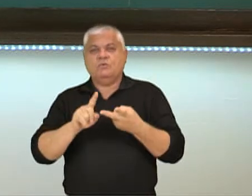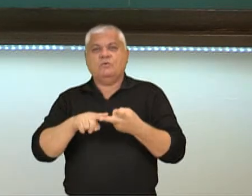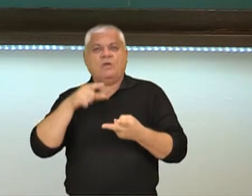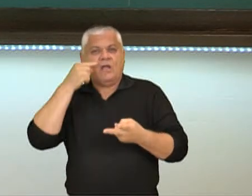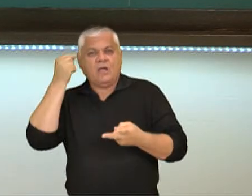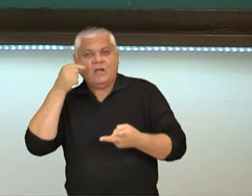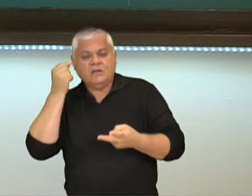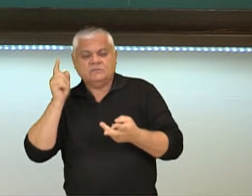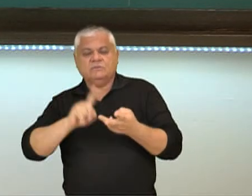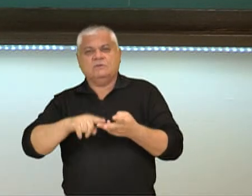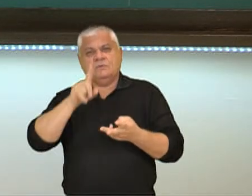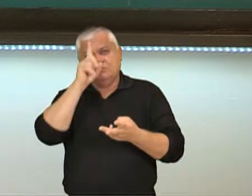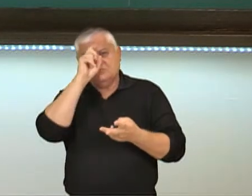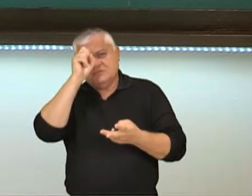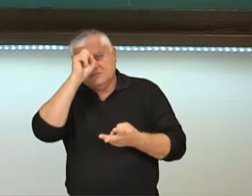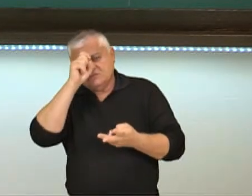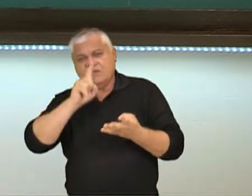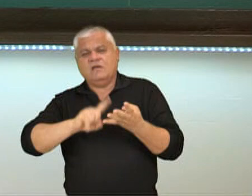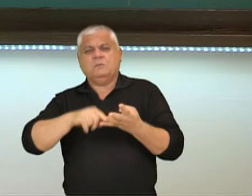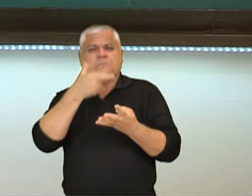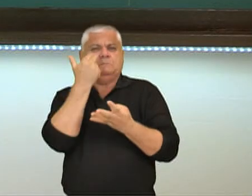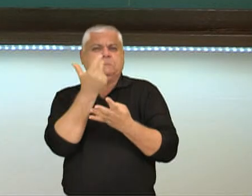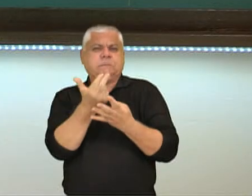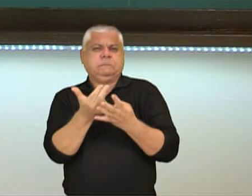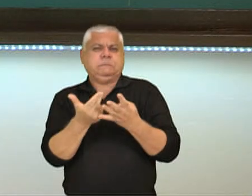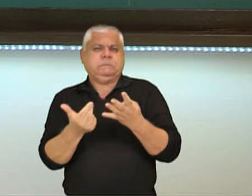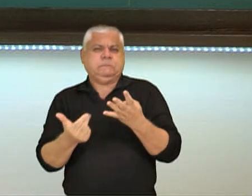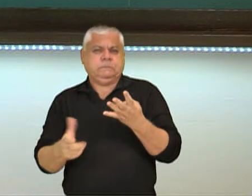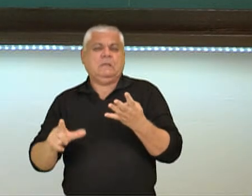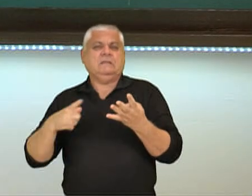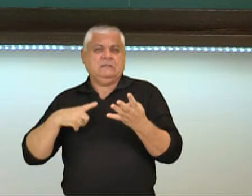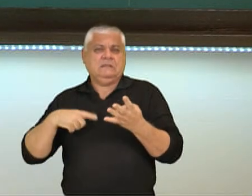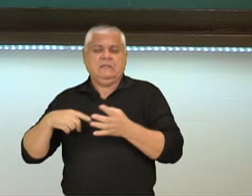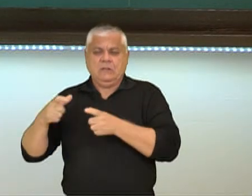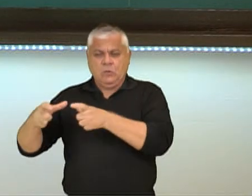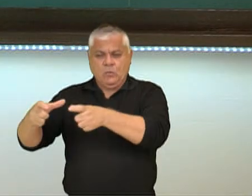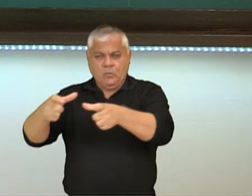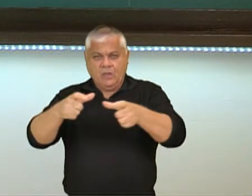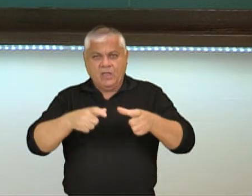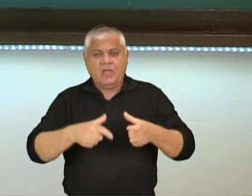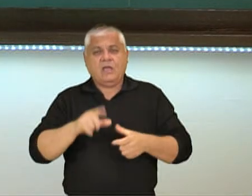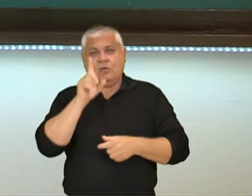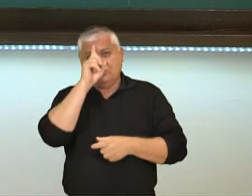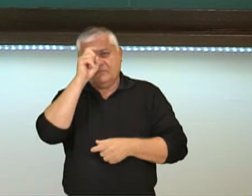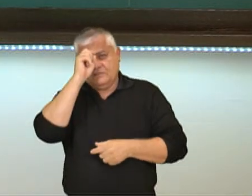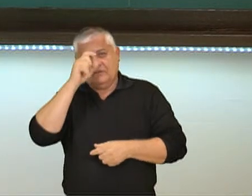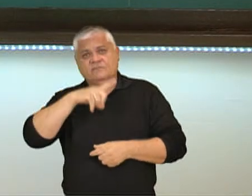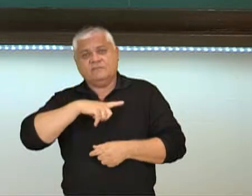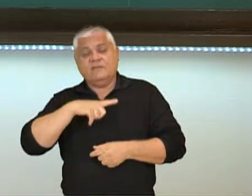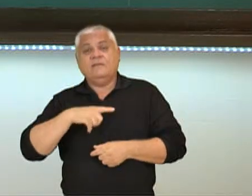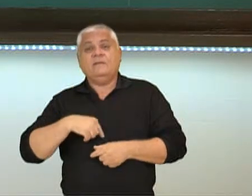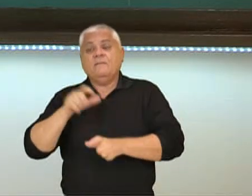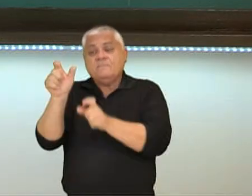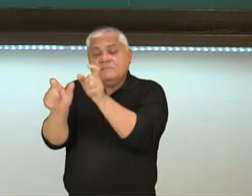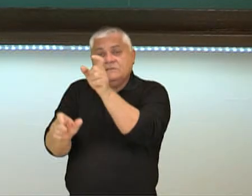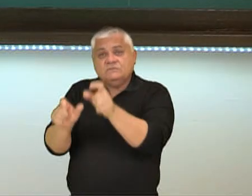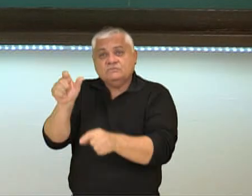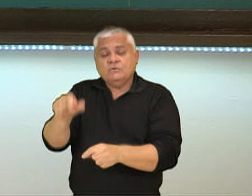gatos também em algumas alas dos hospitais, enfim, de maneira geral, pessoas,